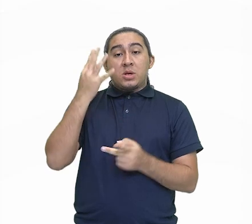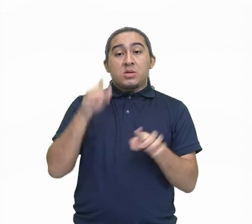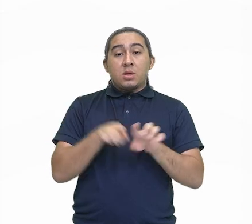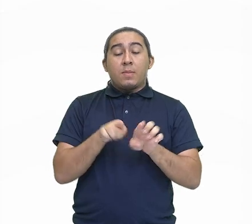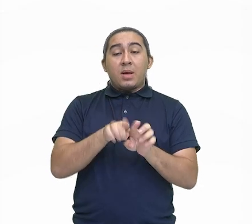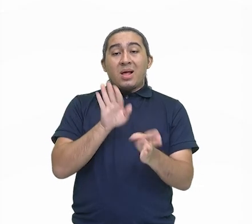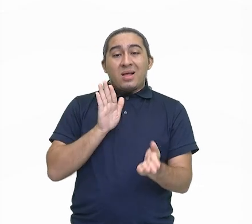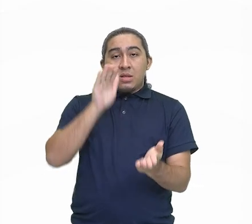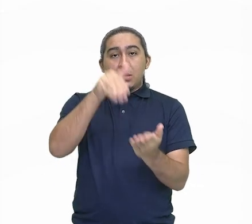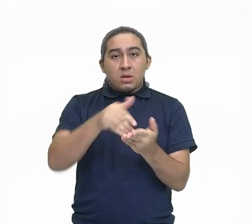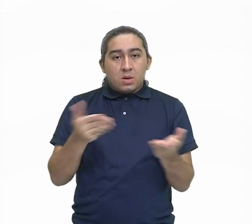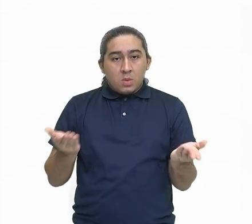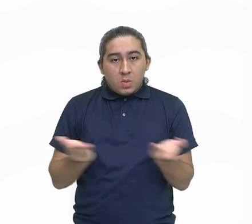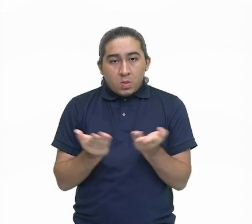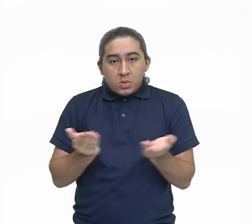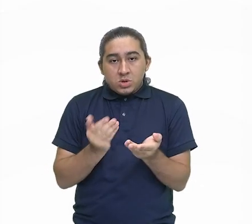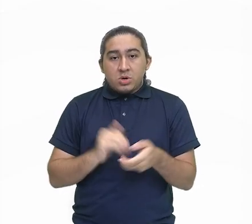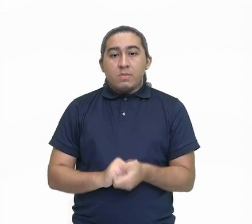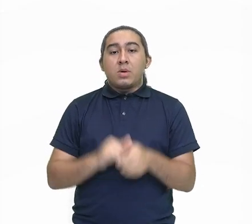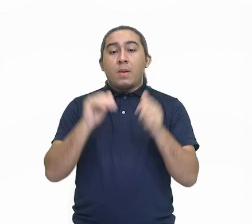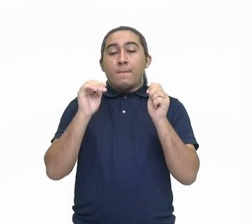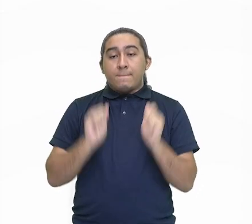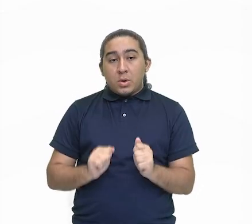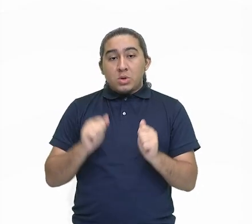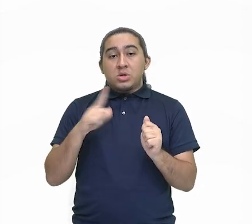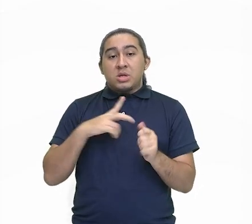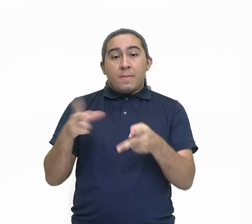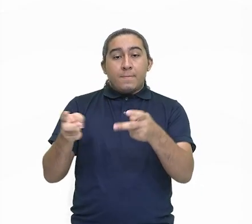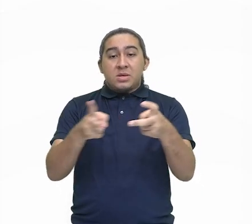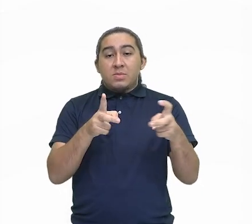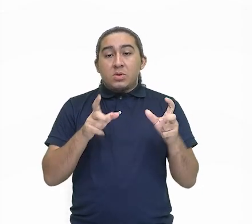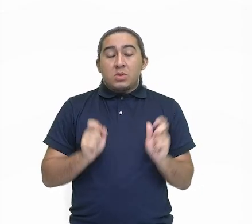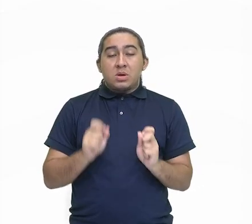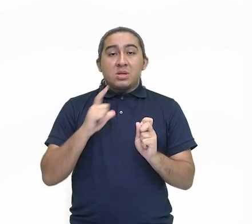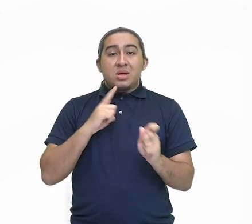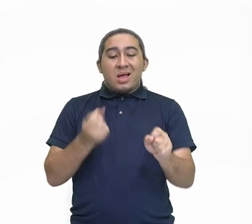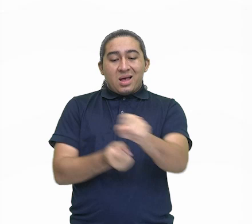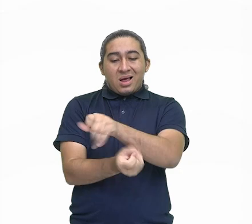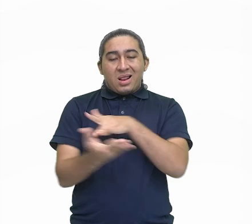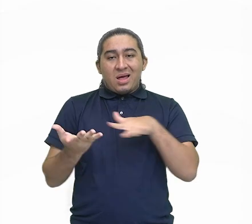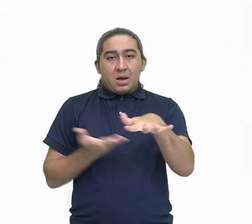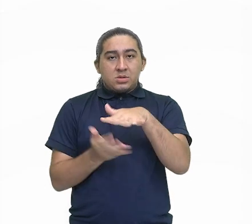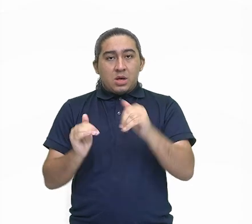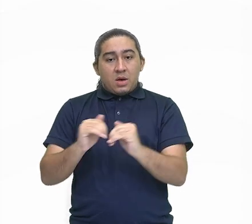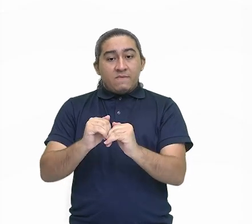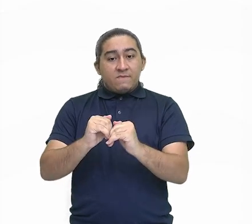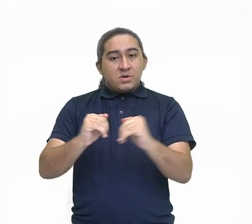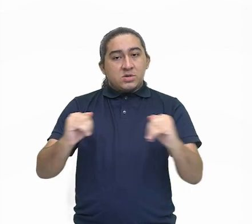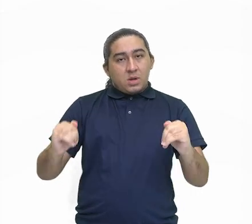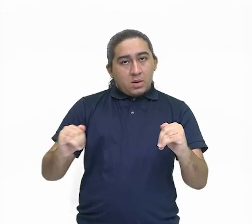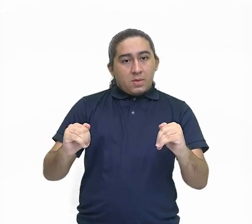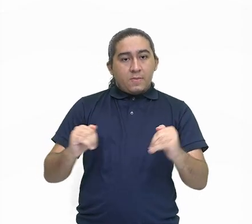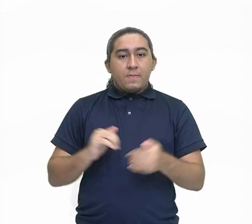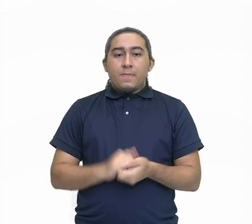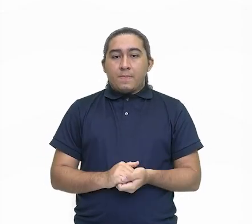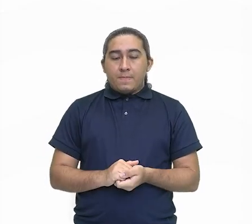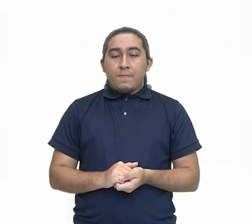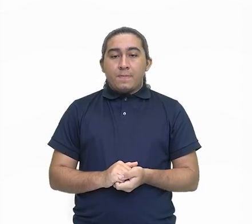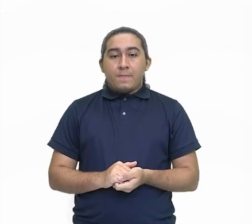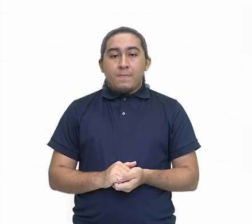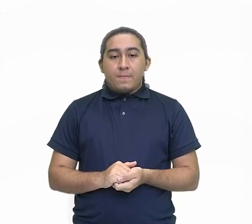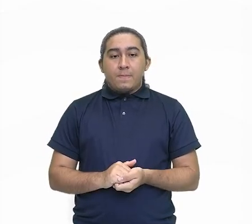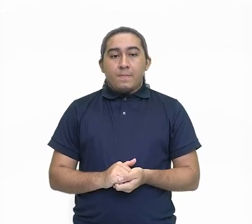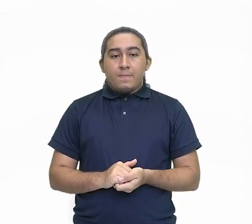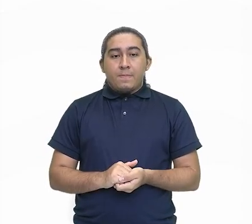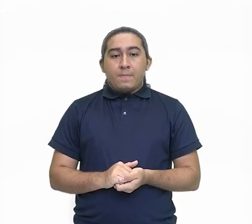acontece até hoje e ela pode ser observada com o afastamento das galáxias, né? A contínua, nós